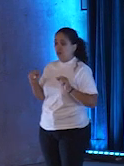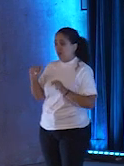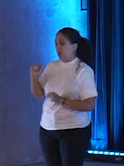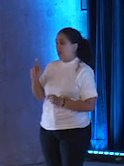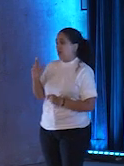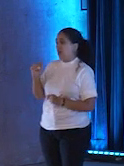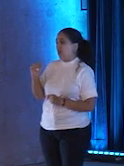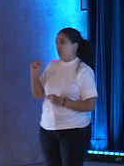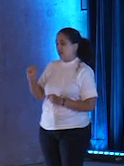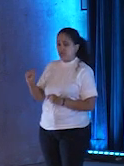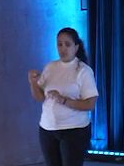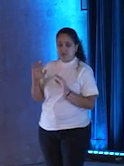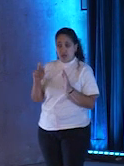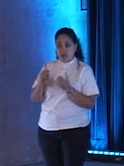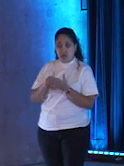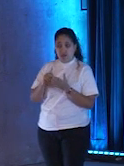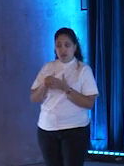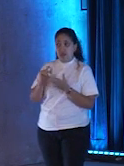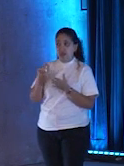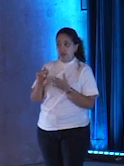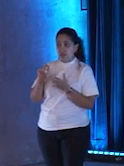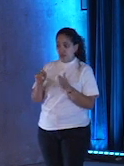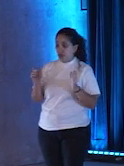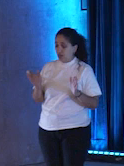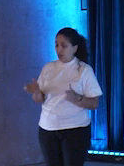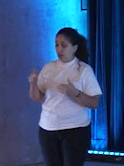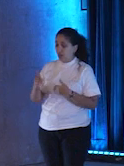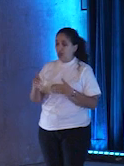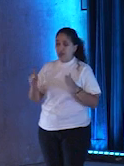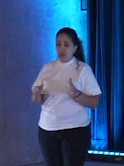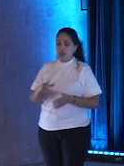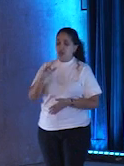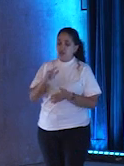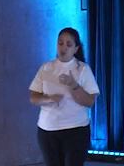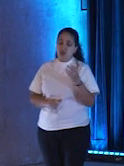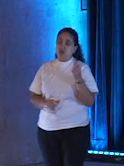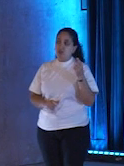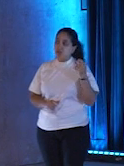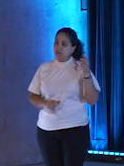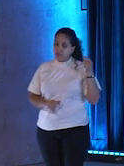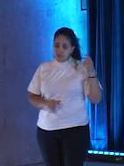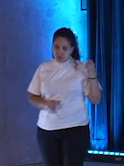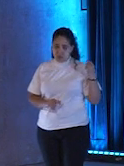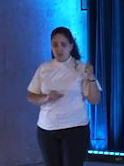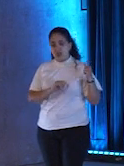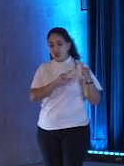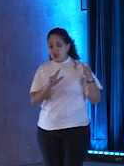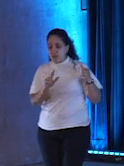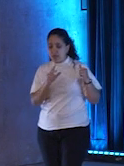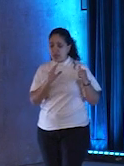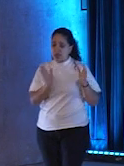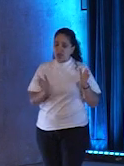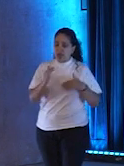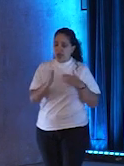arcas, mas que, na verdade, são denominadas caixas nos documentos antigos. Essa mudança de